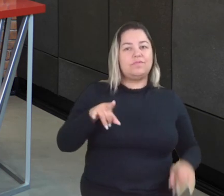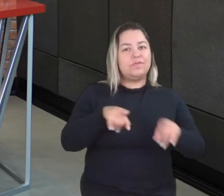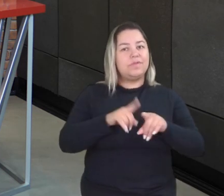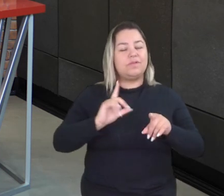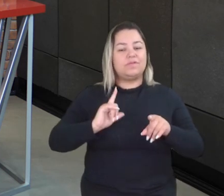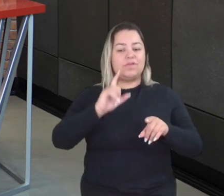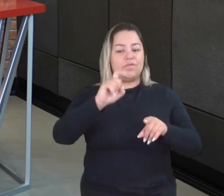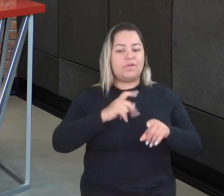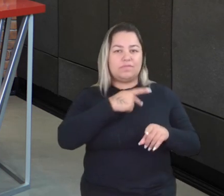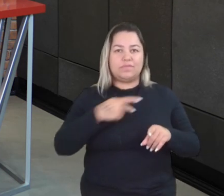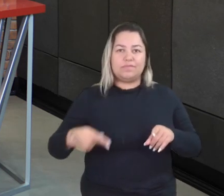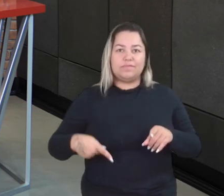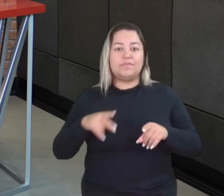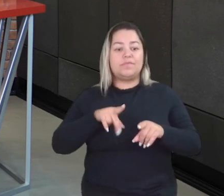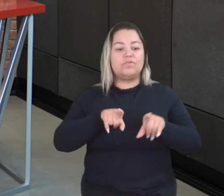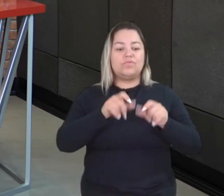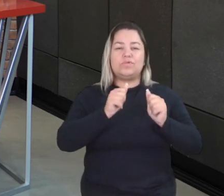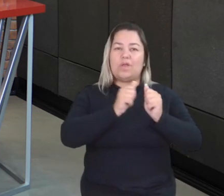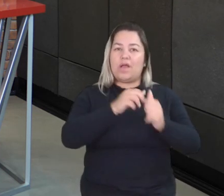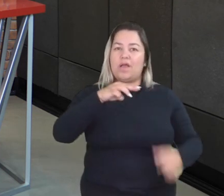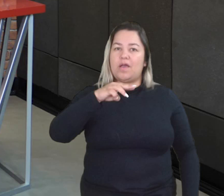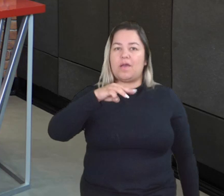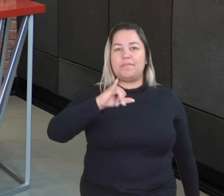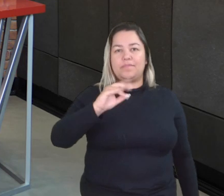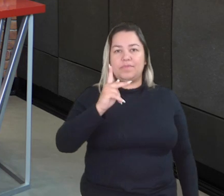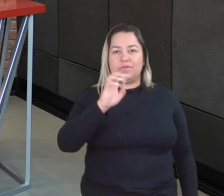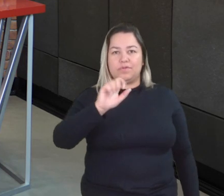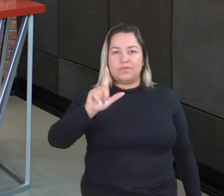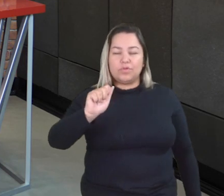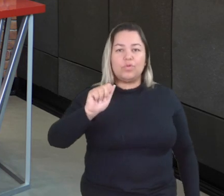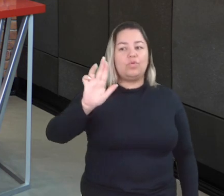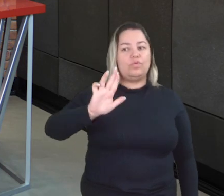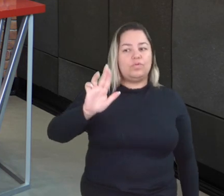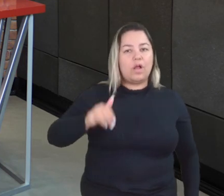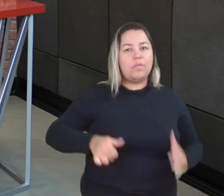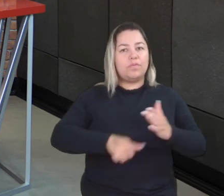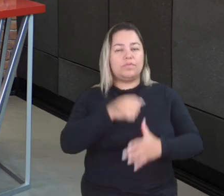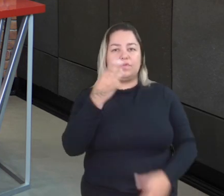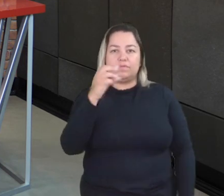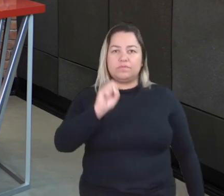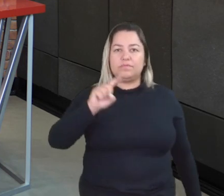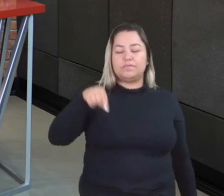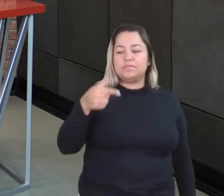36,9%. Em um cenário sem o ex-presidente, mas com Michele Bolsonaro, Lula aparece em primeiro,